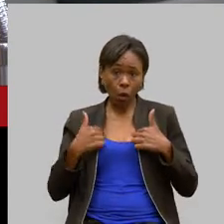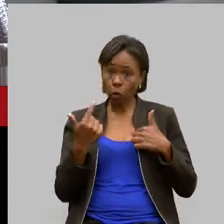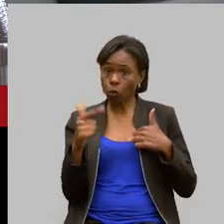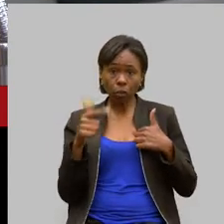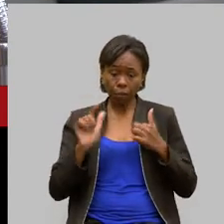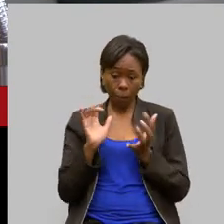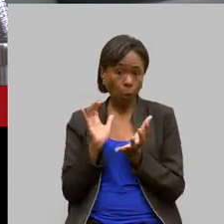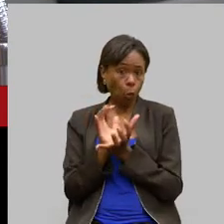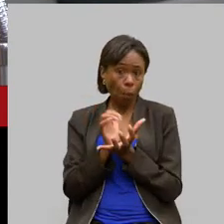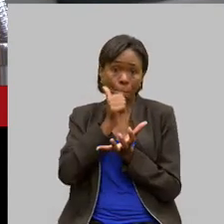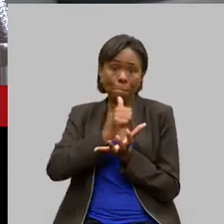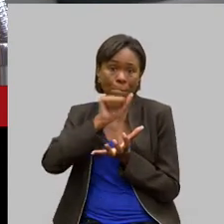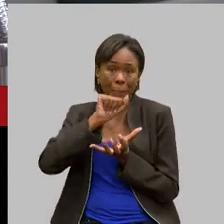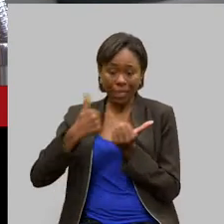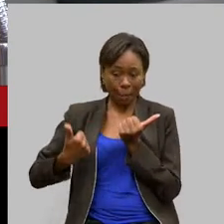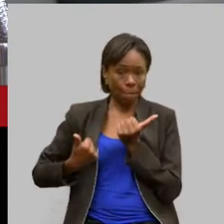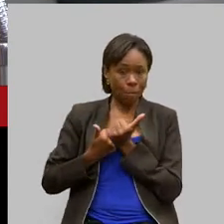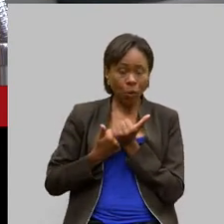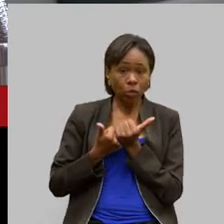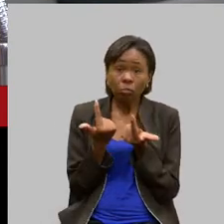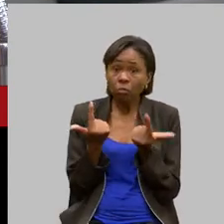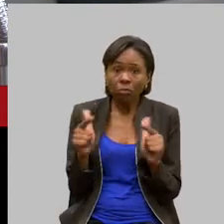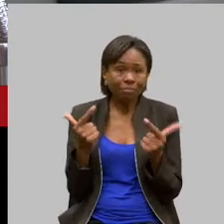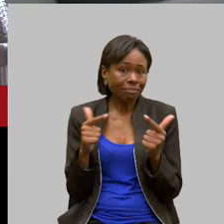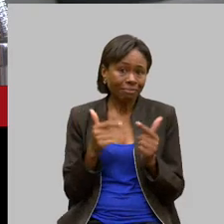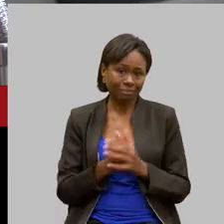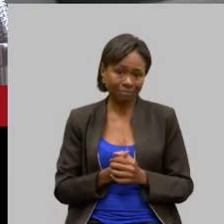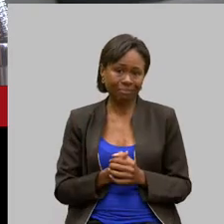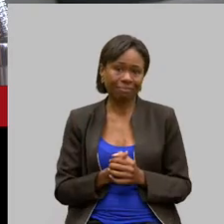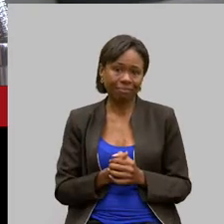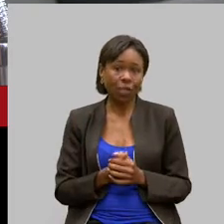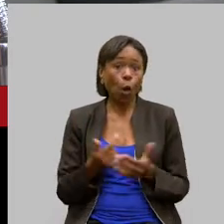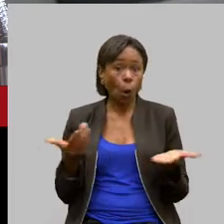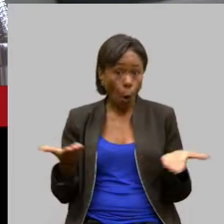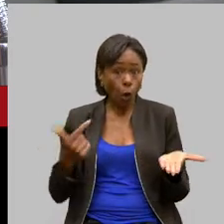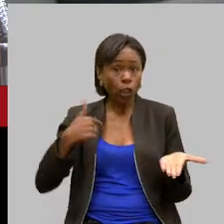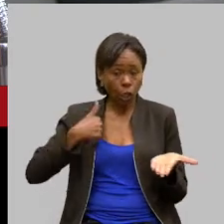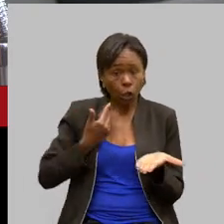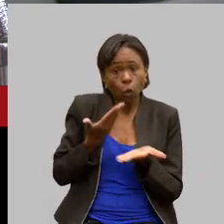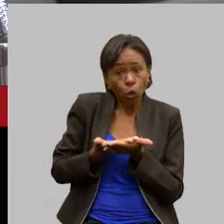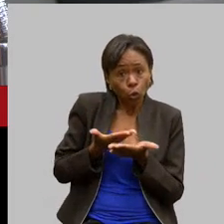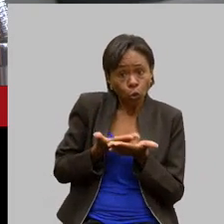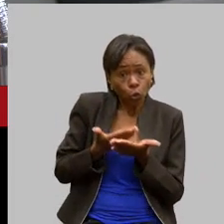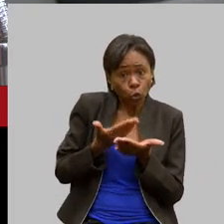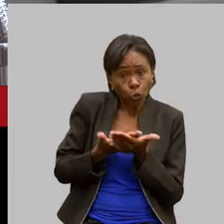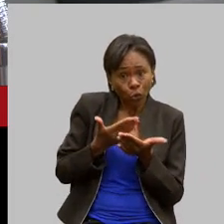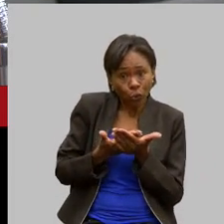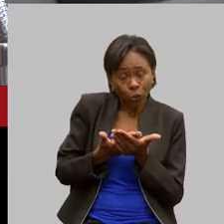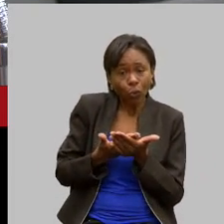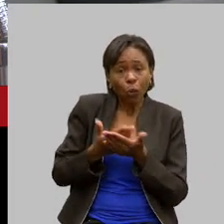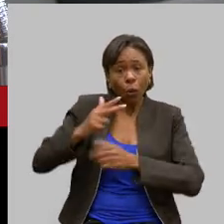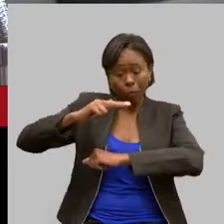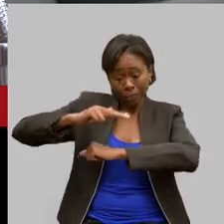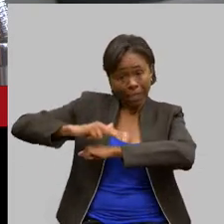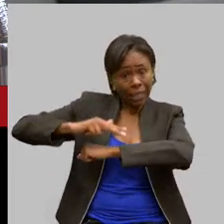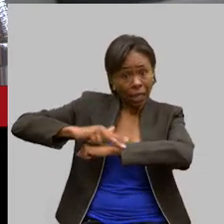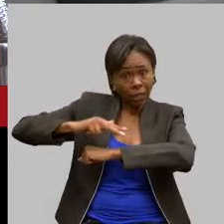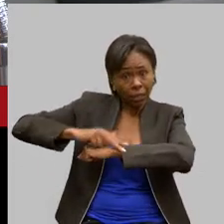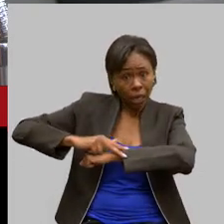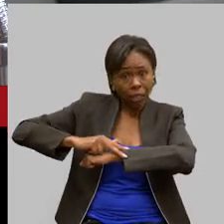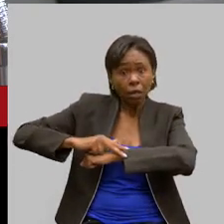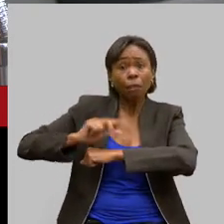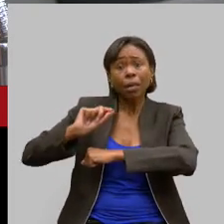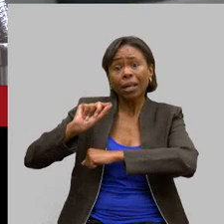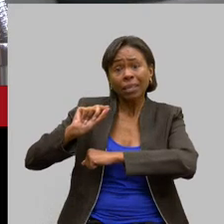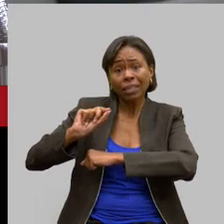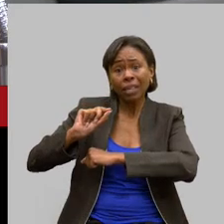rede de apoio para mães hoje eu estudo psicanálise para mim entender o meu filho primeiro mas hoje